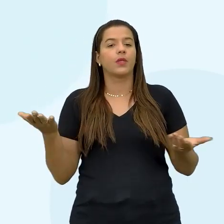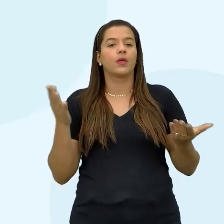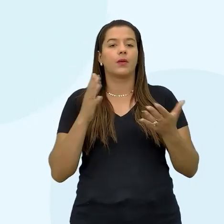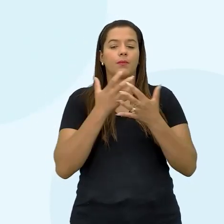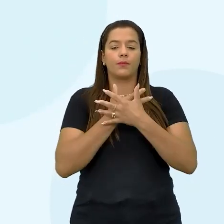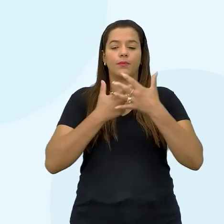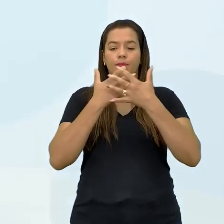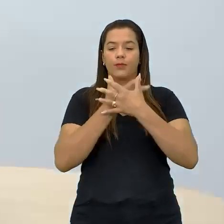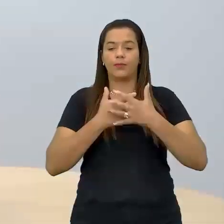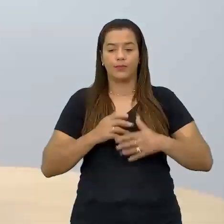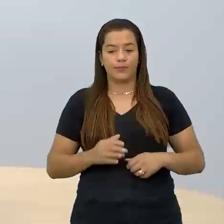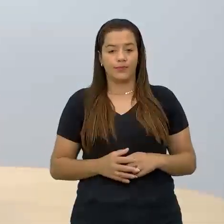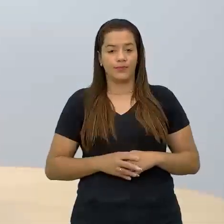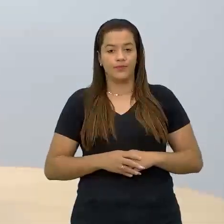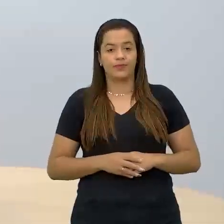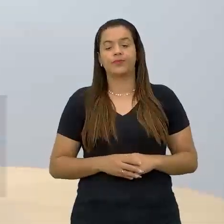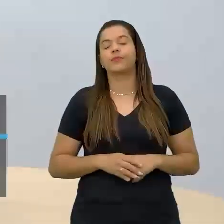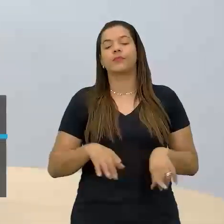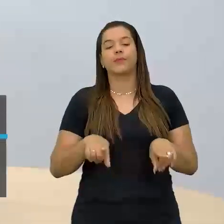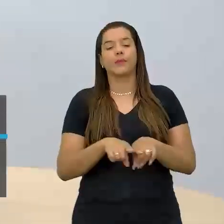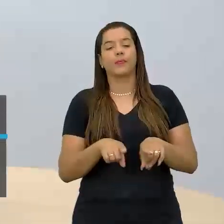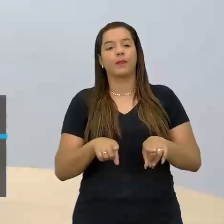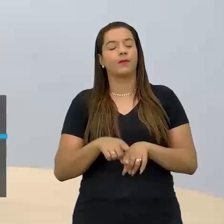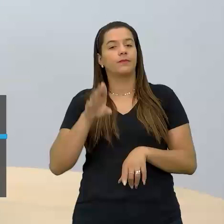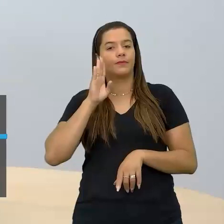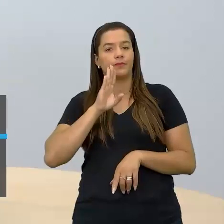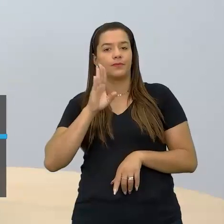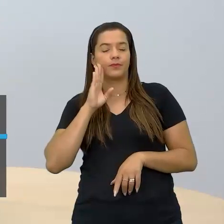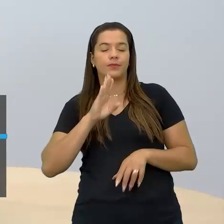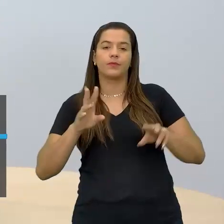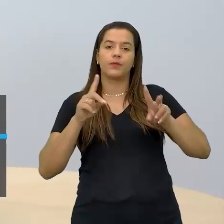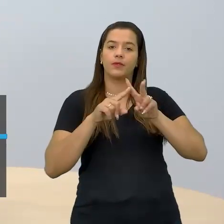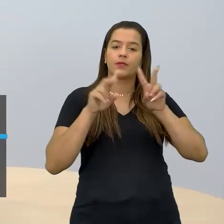musical. Então, olha que interessante também para trabalhar esse tema